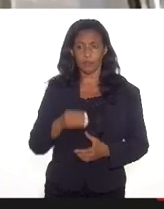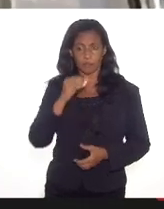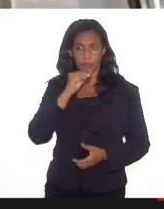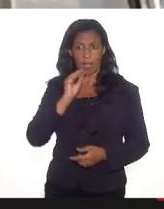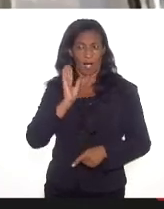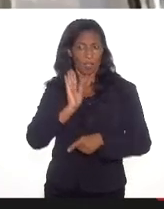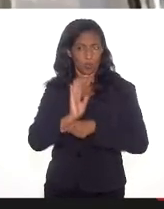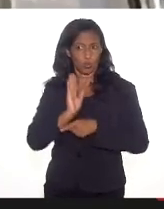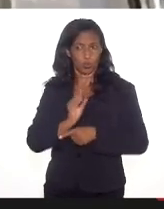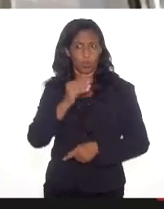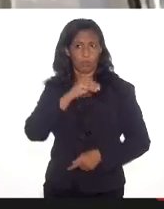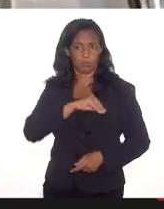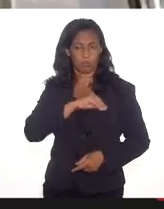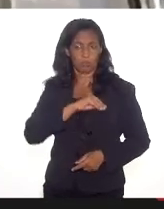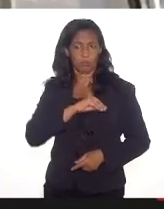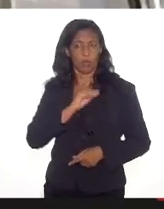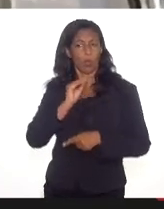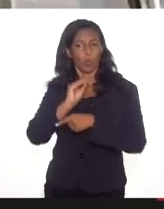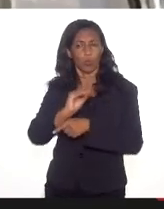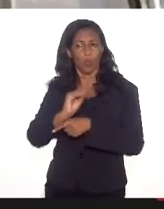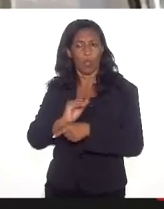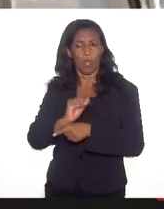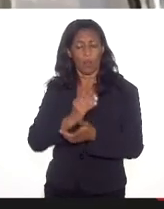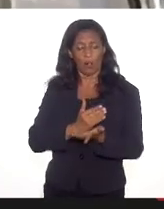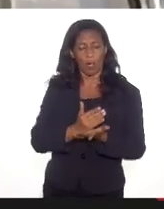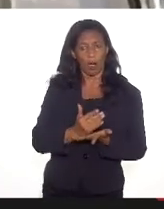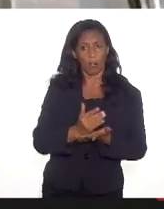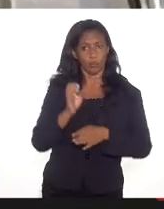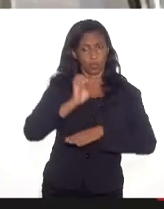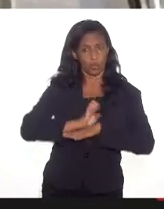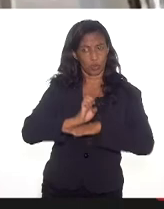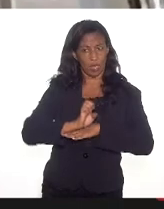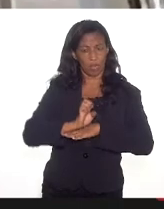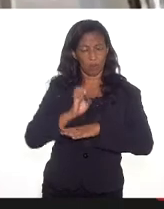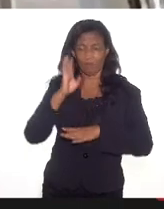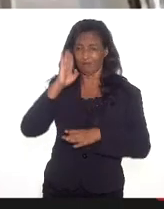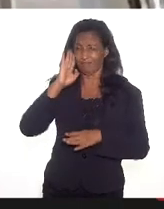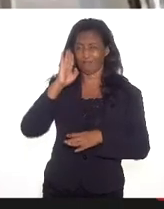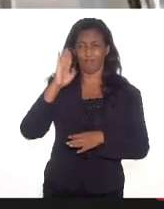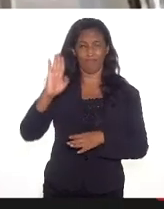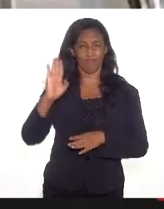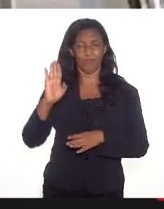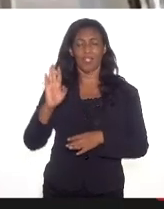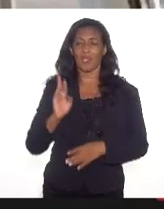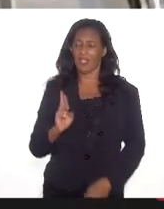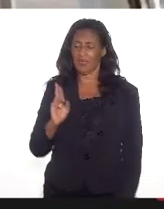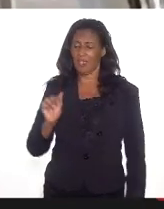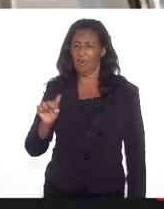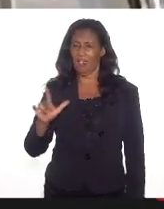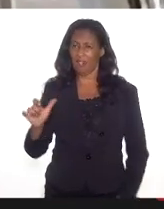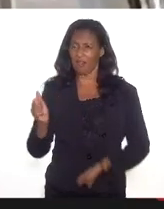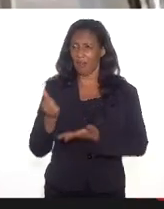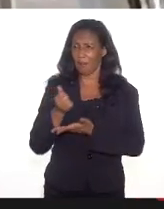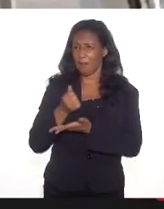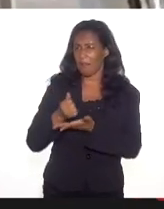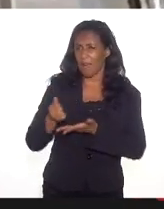partindo do Estado é também fundamental e a implementação da renda básica aqui